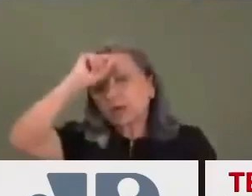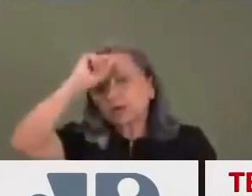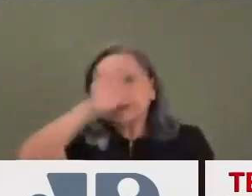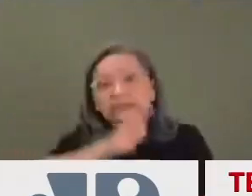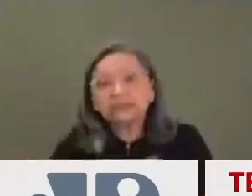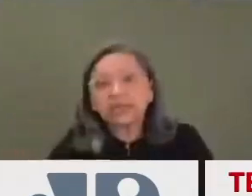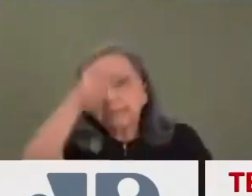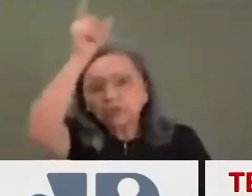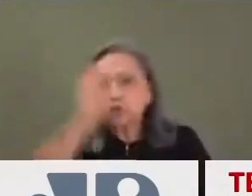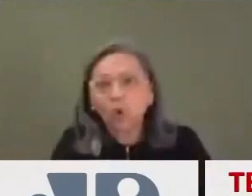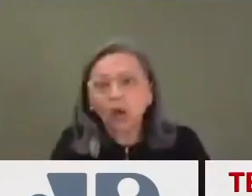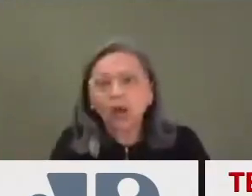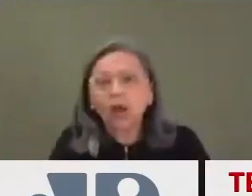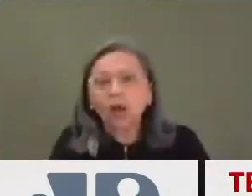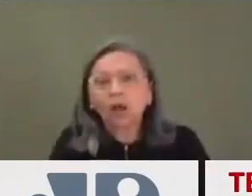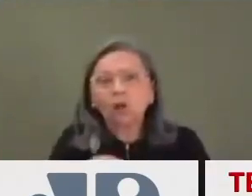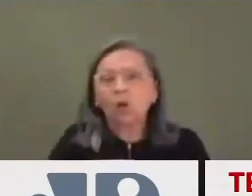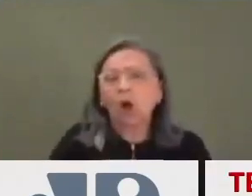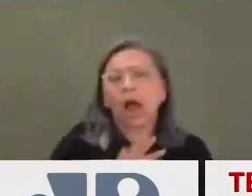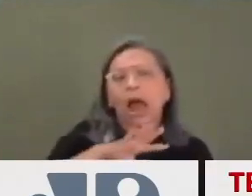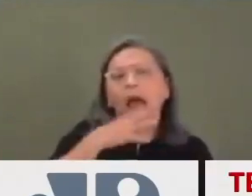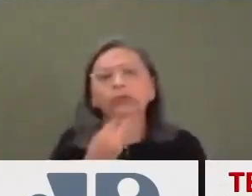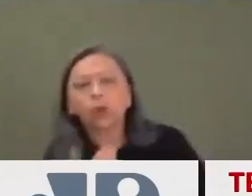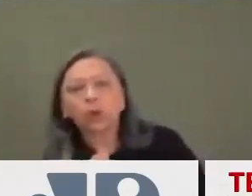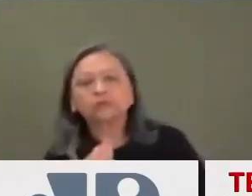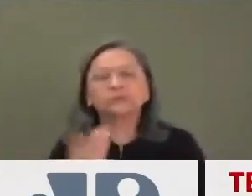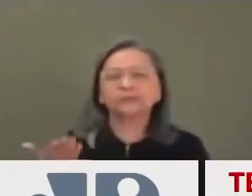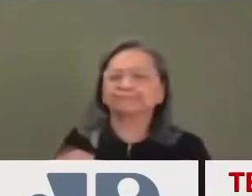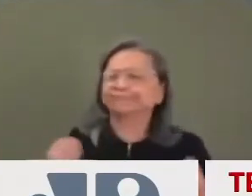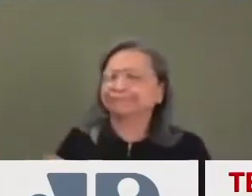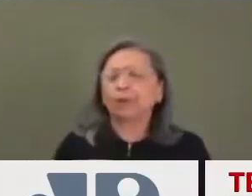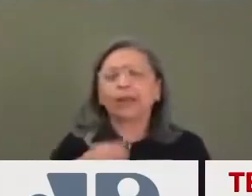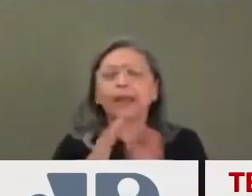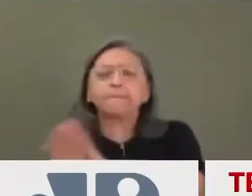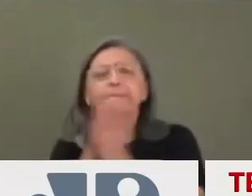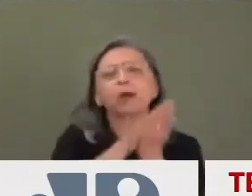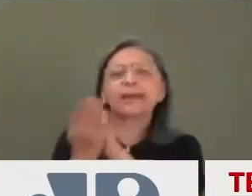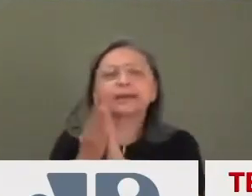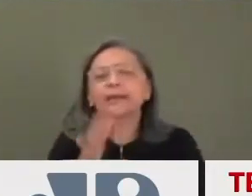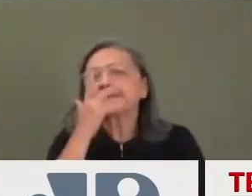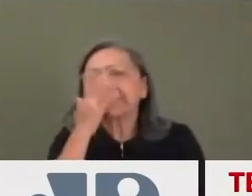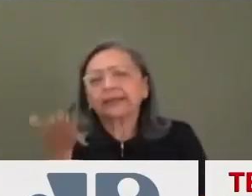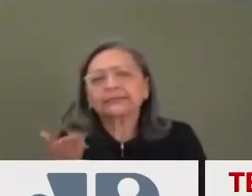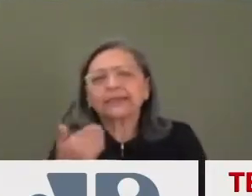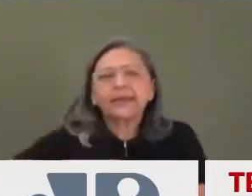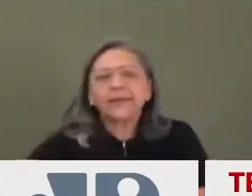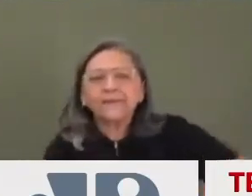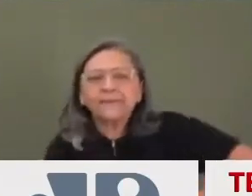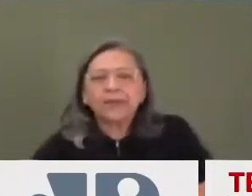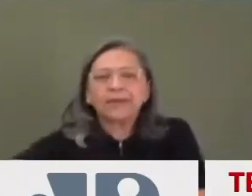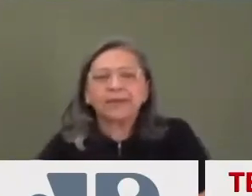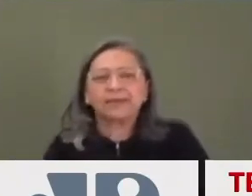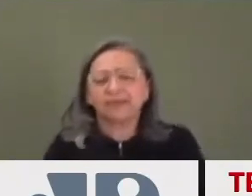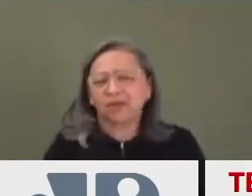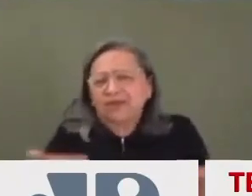pacientes, com atores, atrizes e com aquela boneca que parece muito com o bebê.